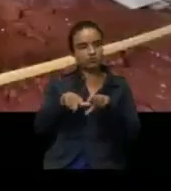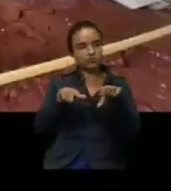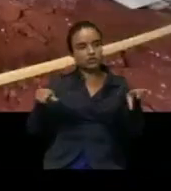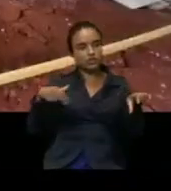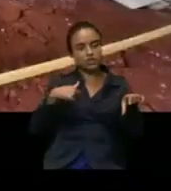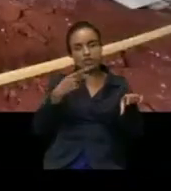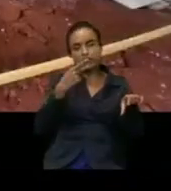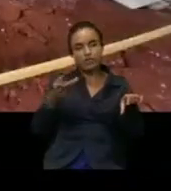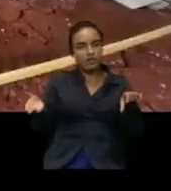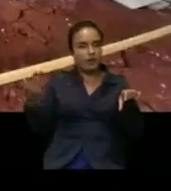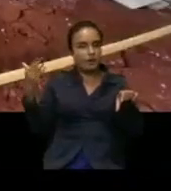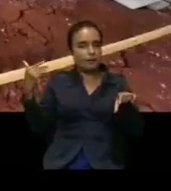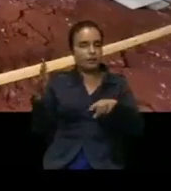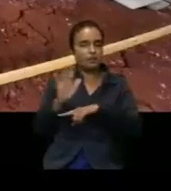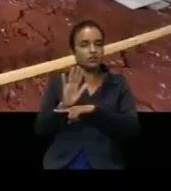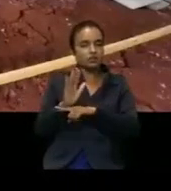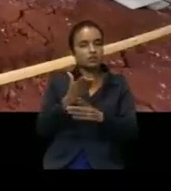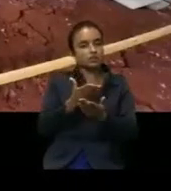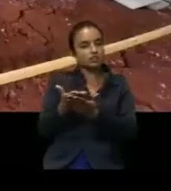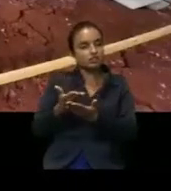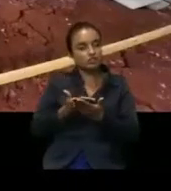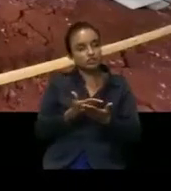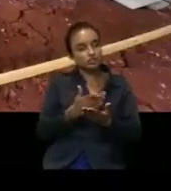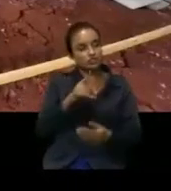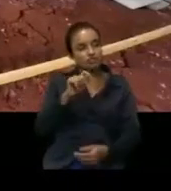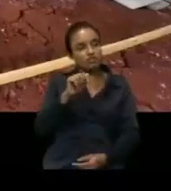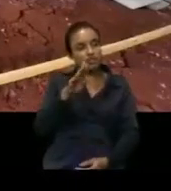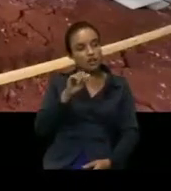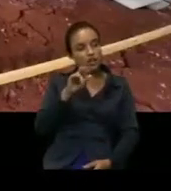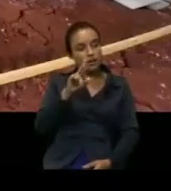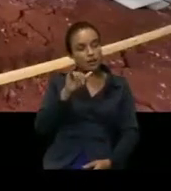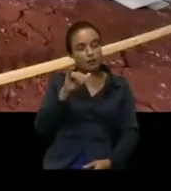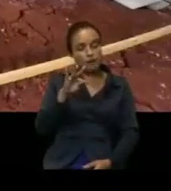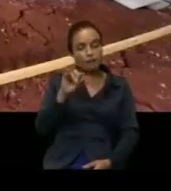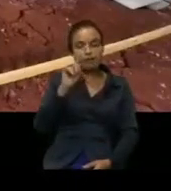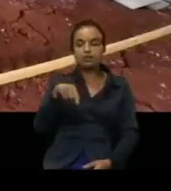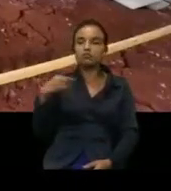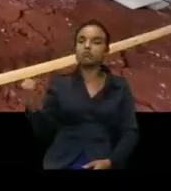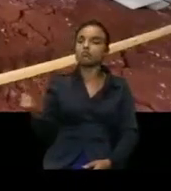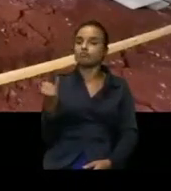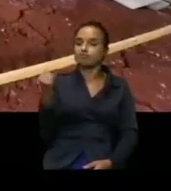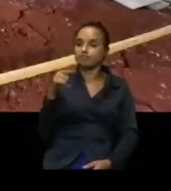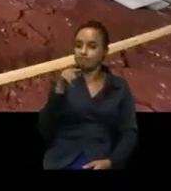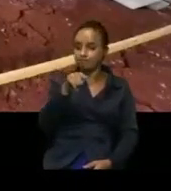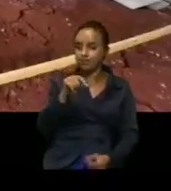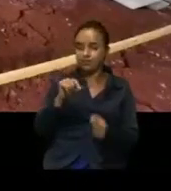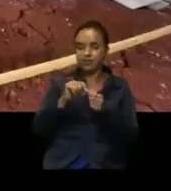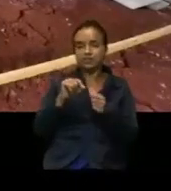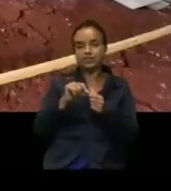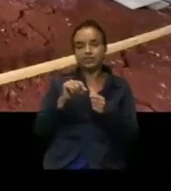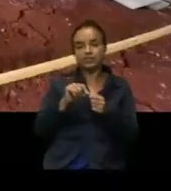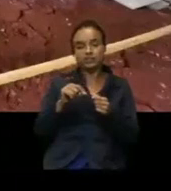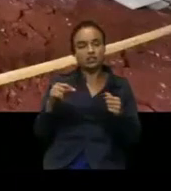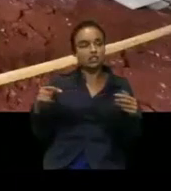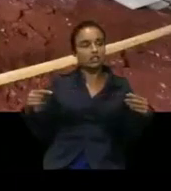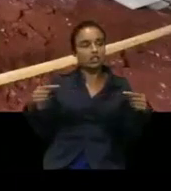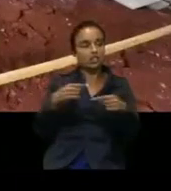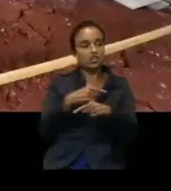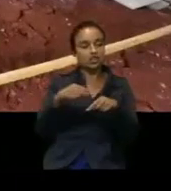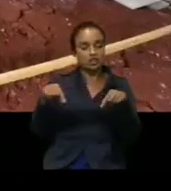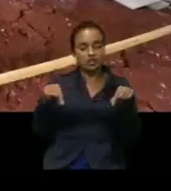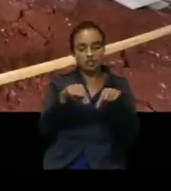falou nas aulas passadas? Olha ele aí. E agora você vai ver a importância de você fazer o cruzamento das linhas para